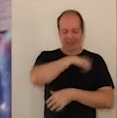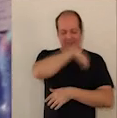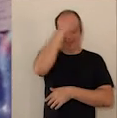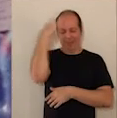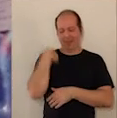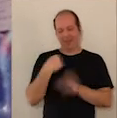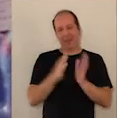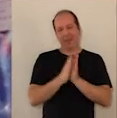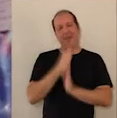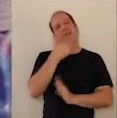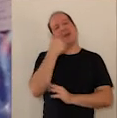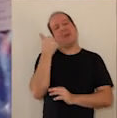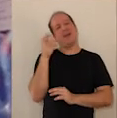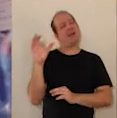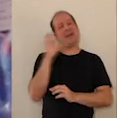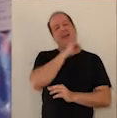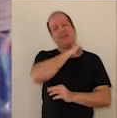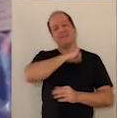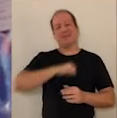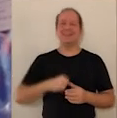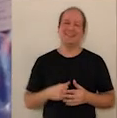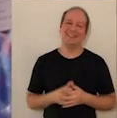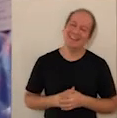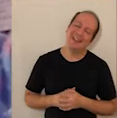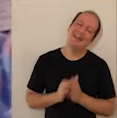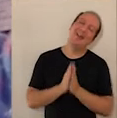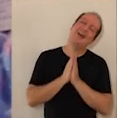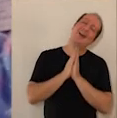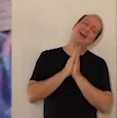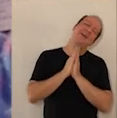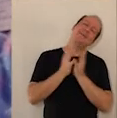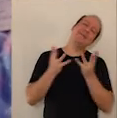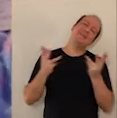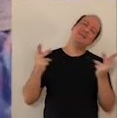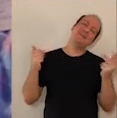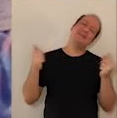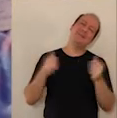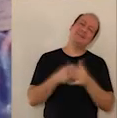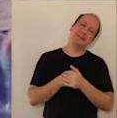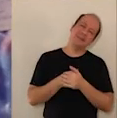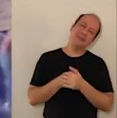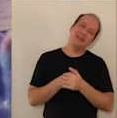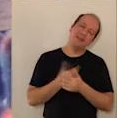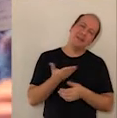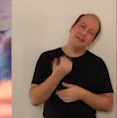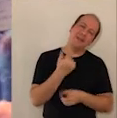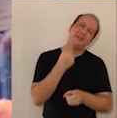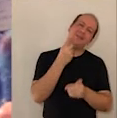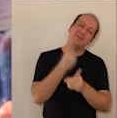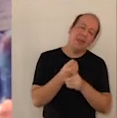senhor melhore logo. Ah, divina criatura. Fique perto de